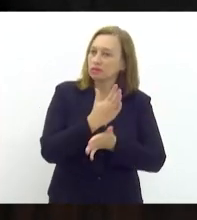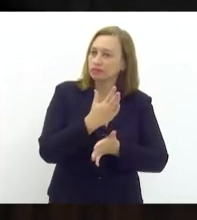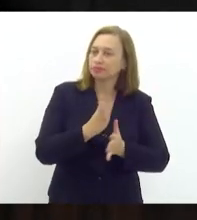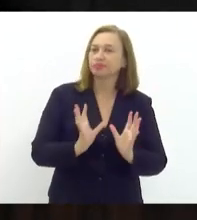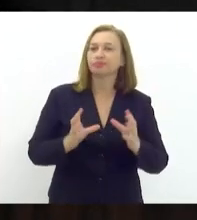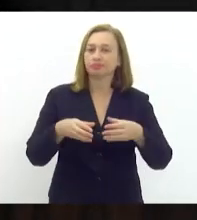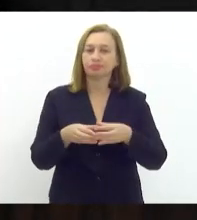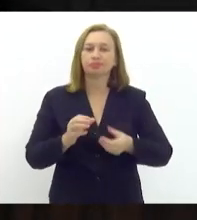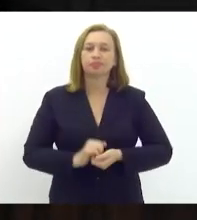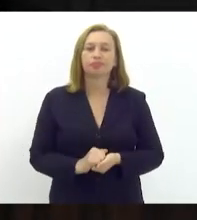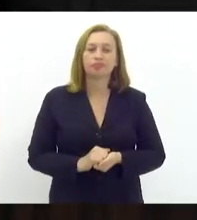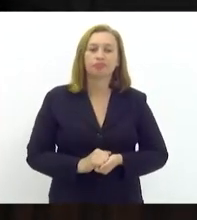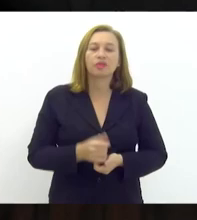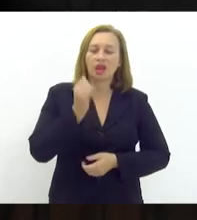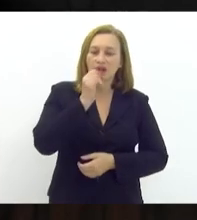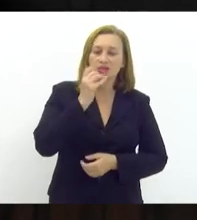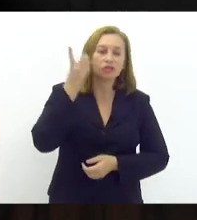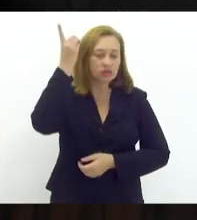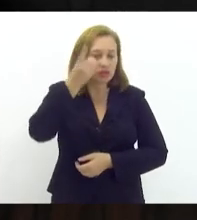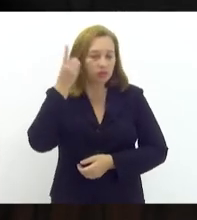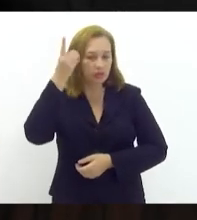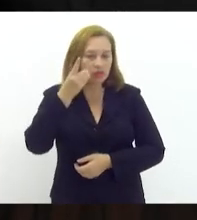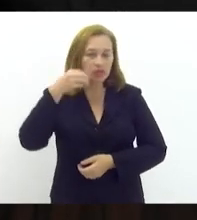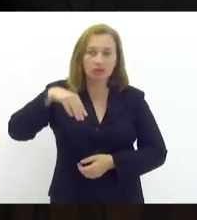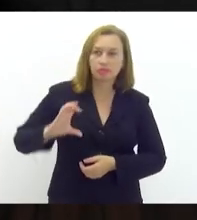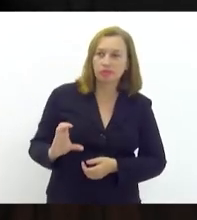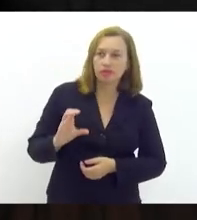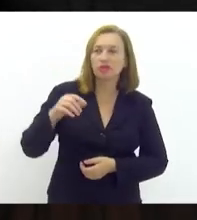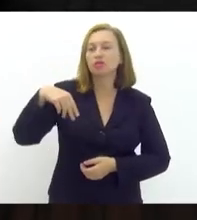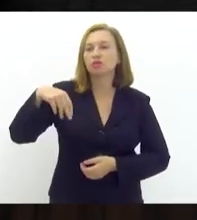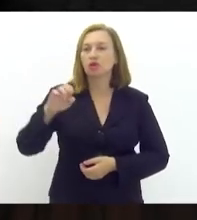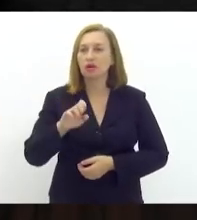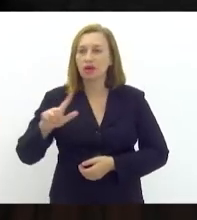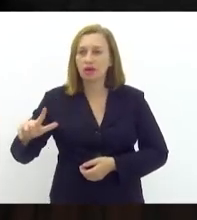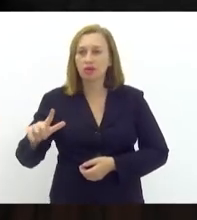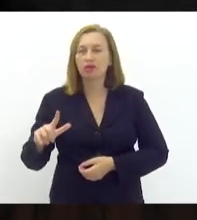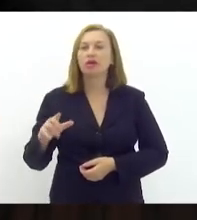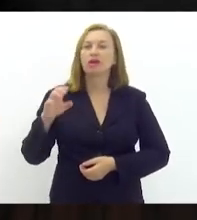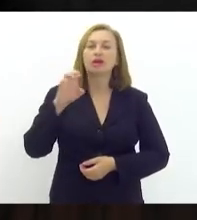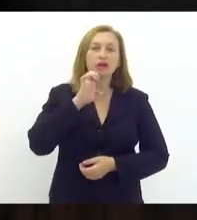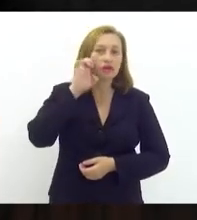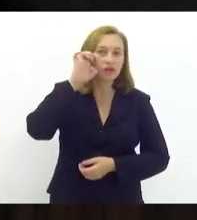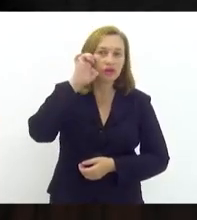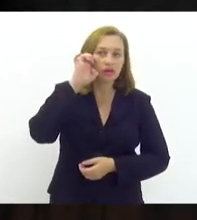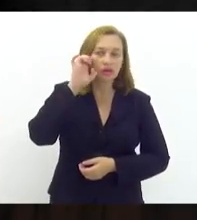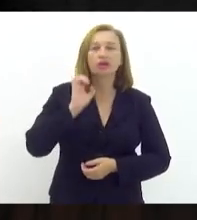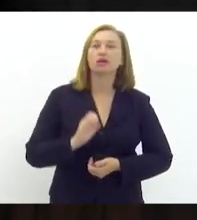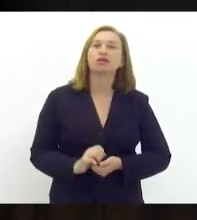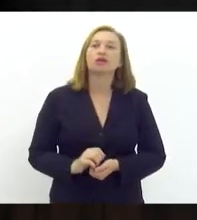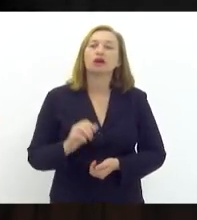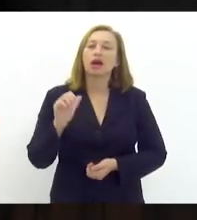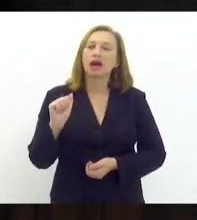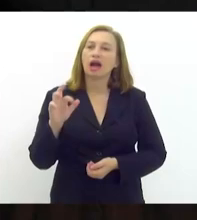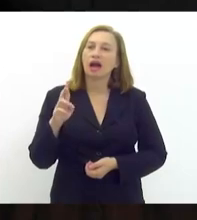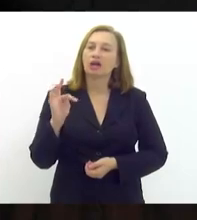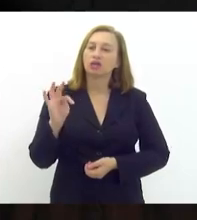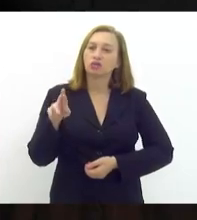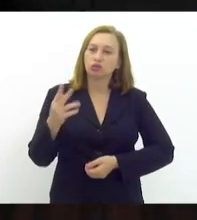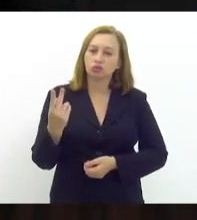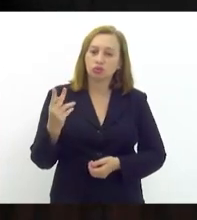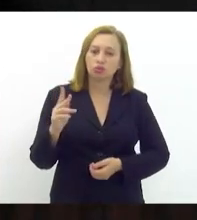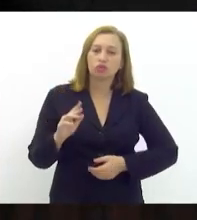favorável relatores deputados Carlos Mick Noel de Carvalho elika Takamoto e Arthur Monteiro